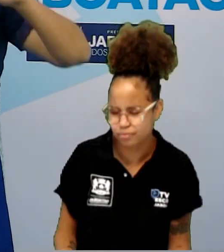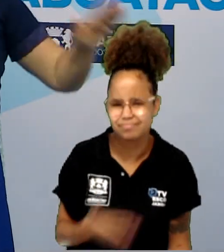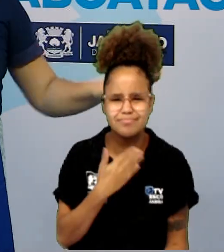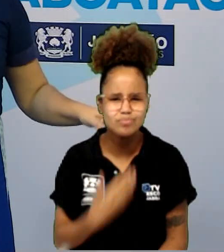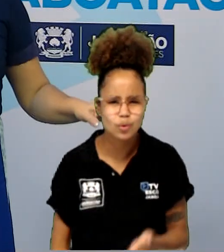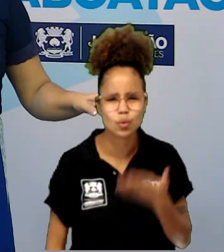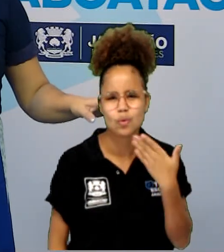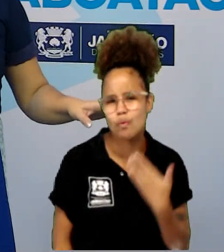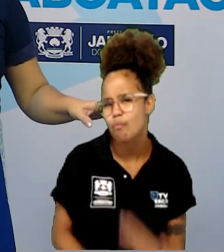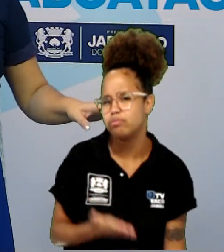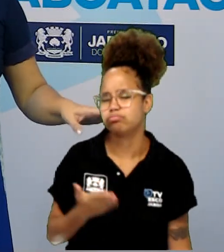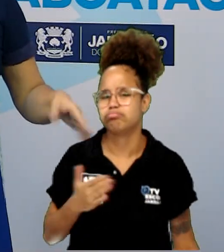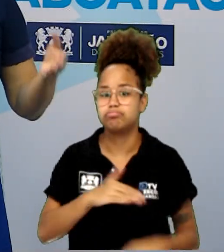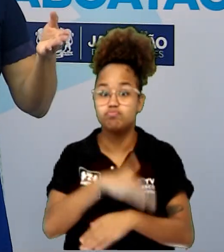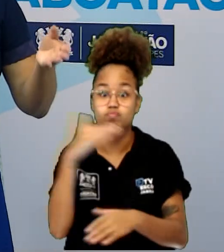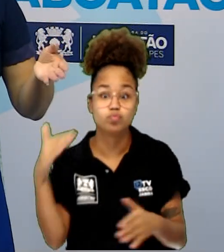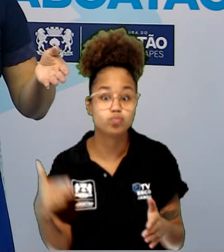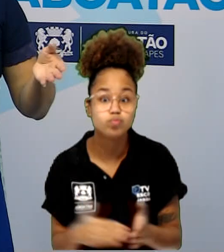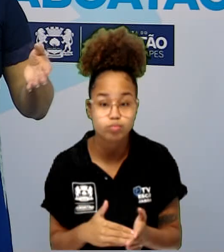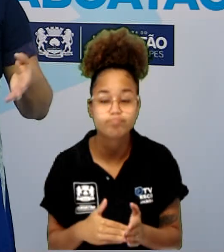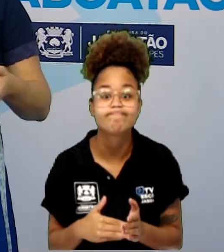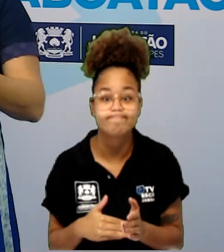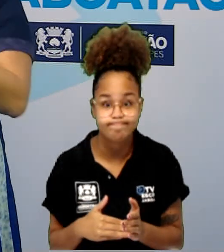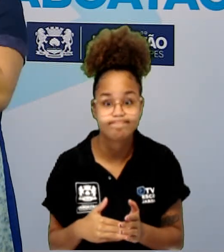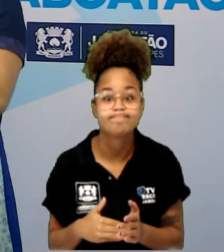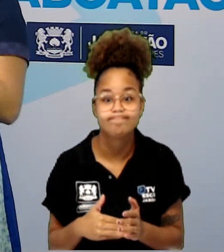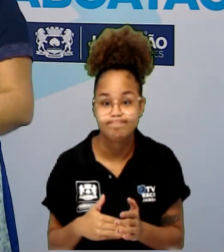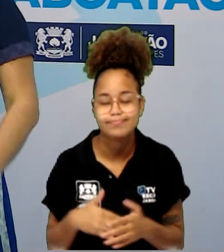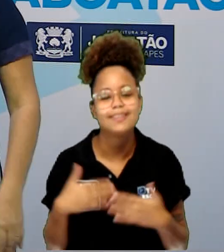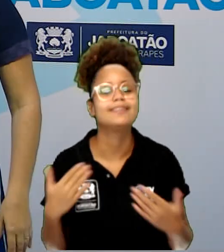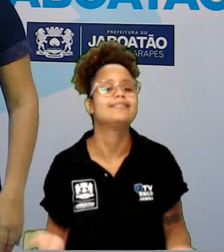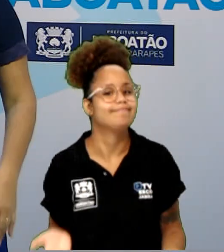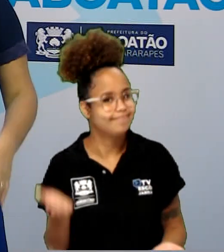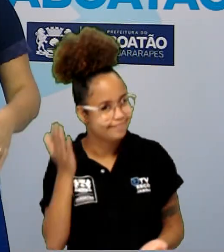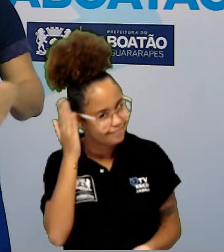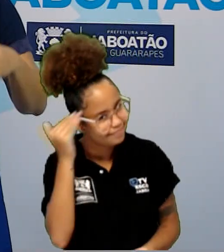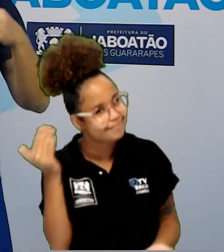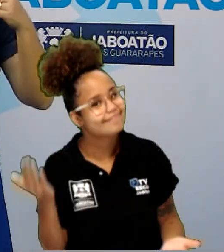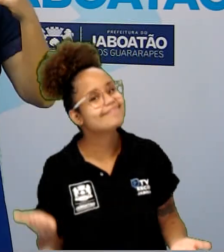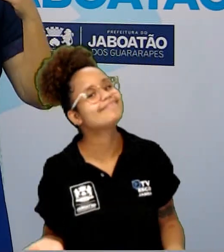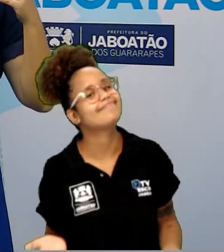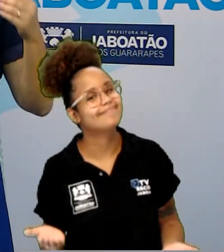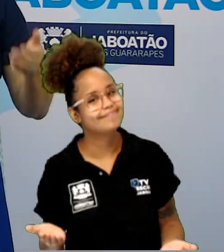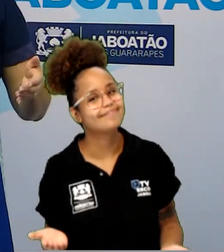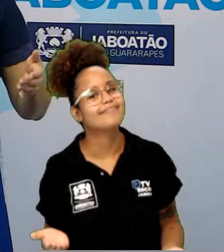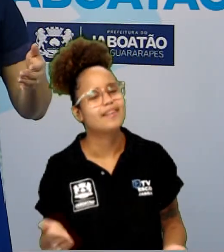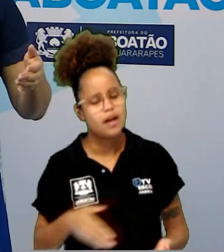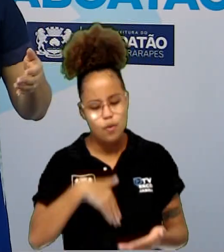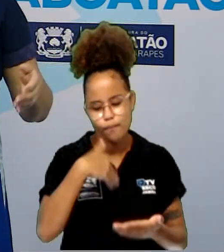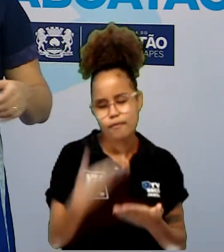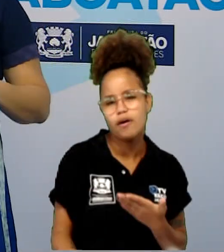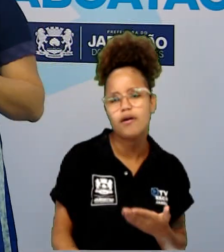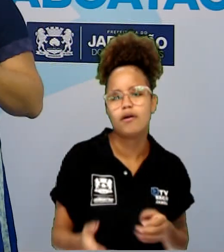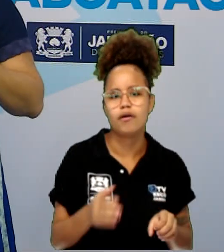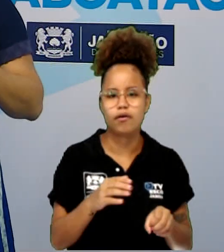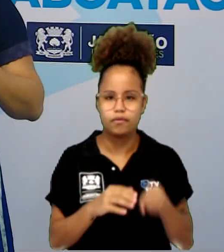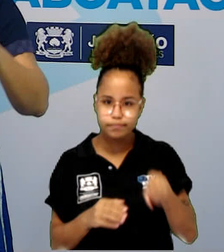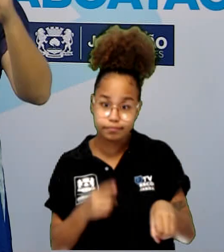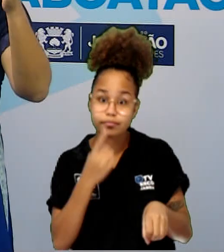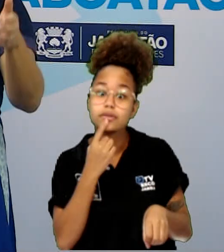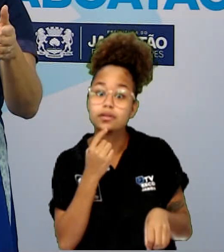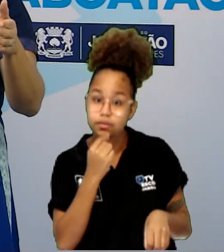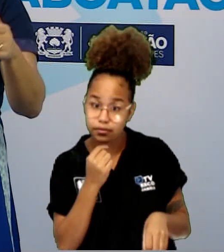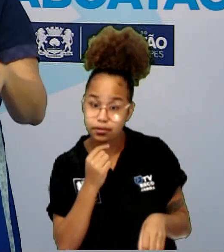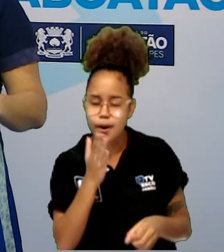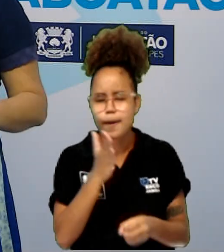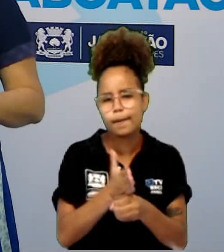tomates todos que carregava. E aí, já sabe. Desceram os tomates, desceram